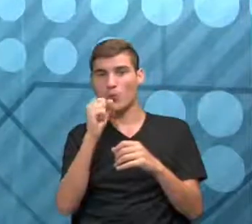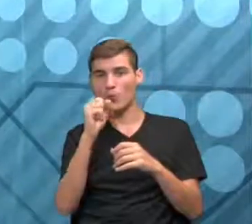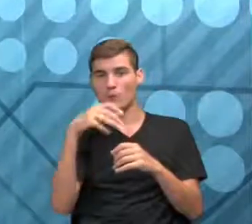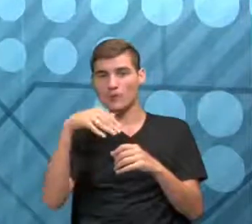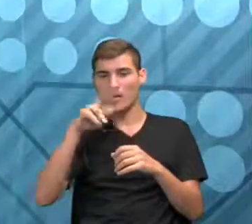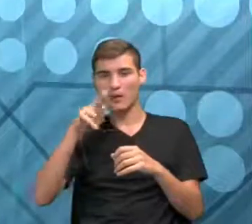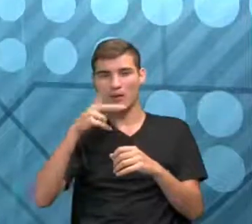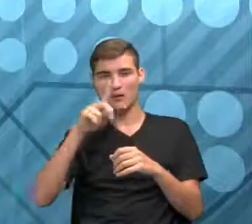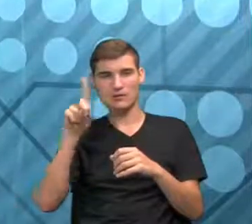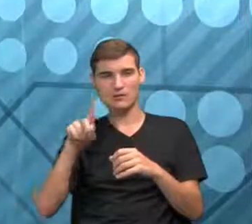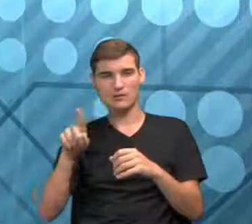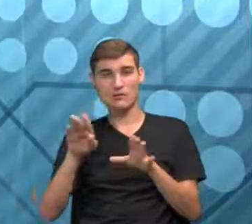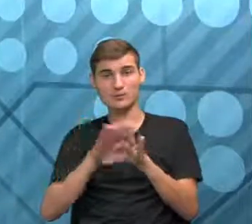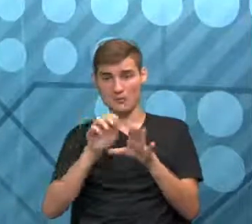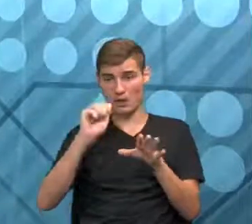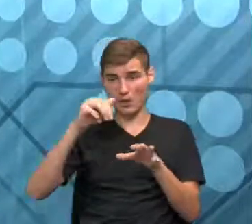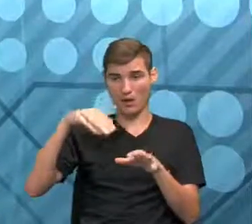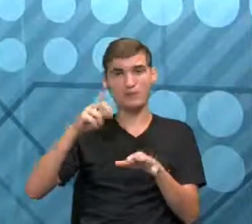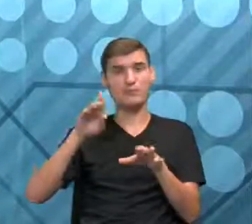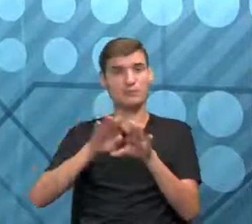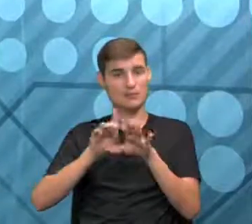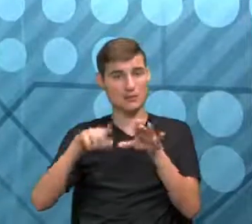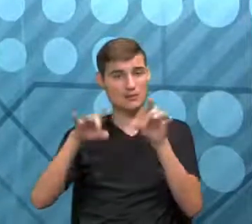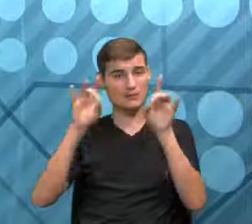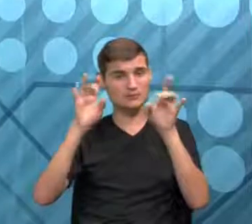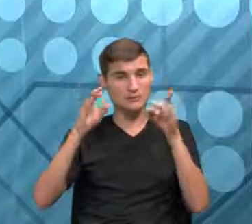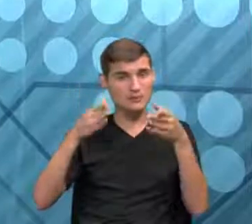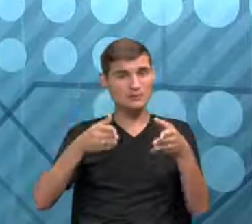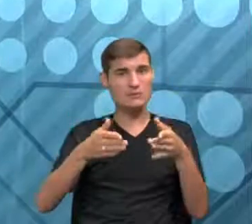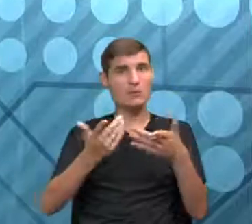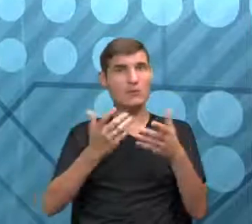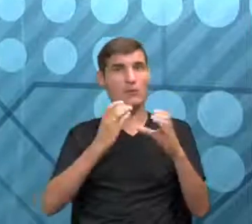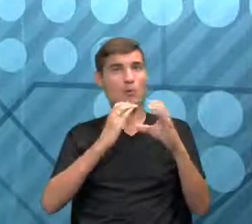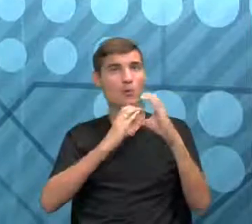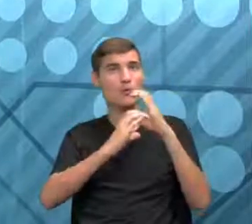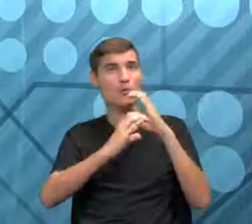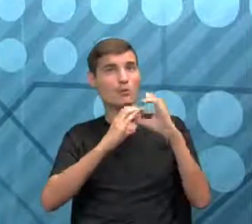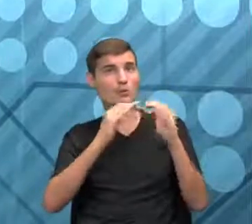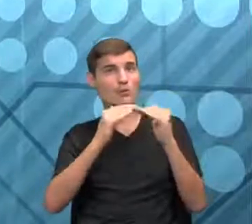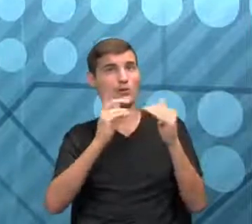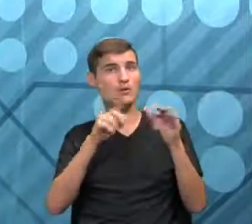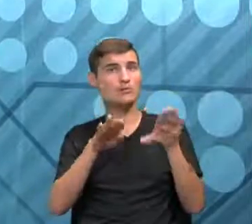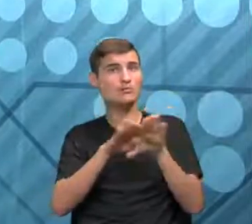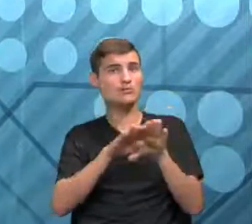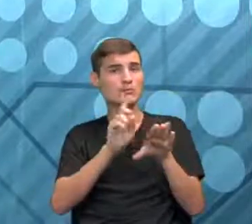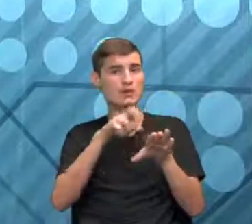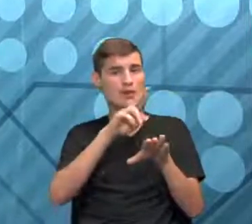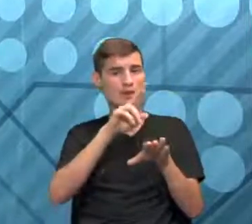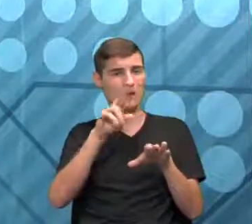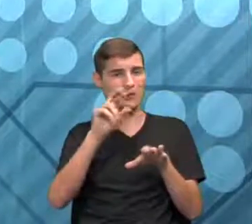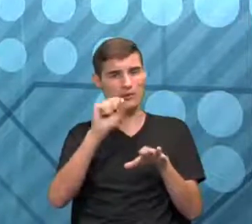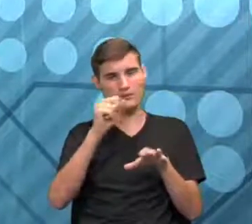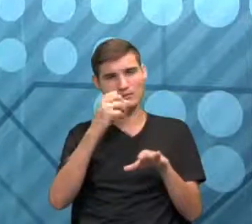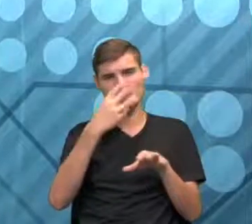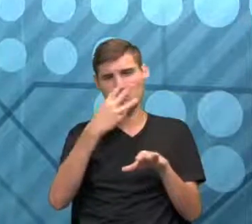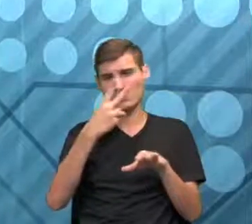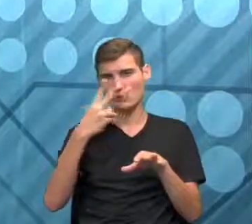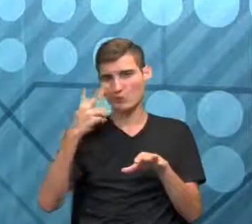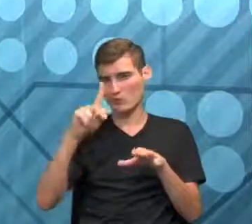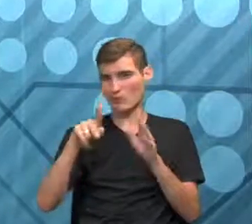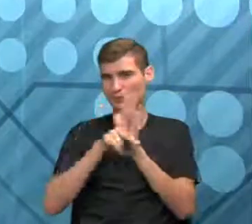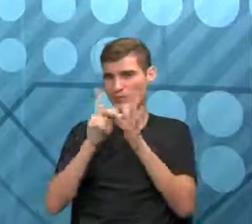falo de rádio AM, também uma frequência específica. Quando eu falo de comunicação, seja comunicação RS-232, que é utilizado na